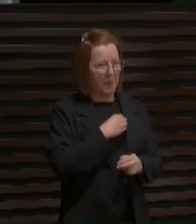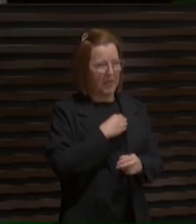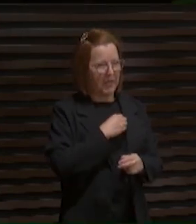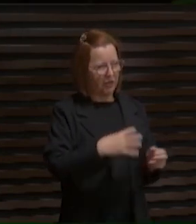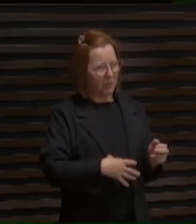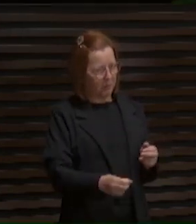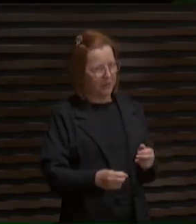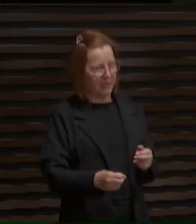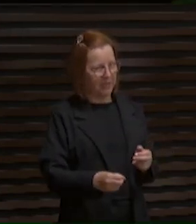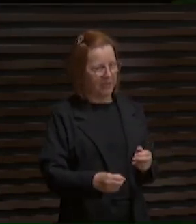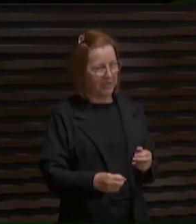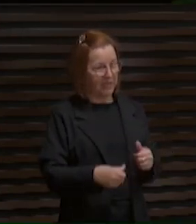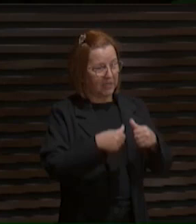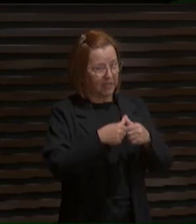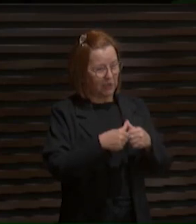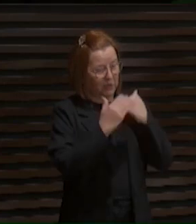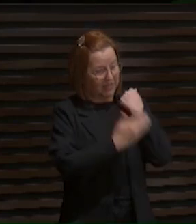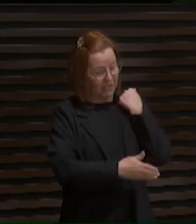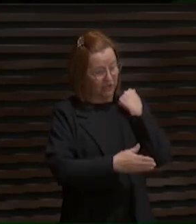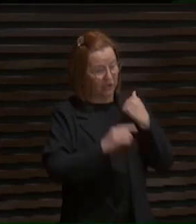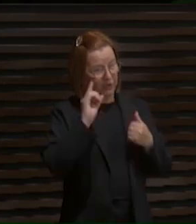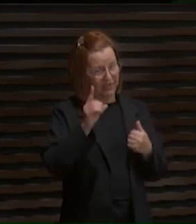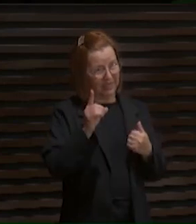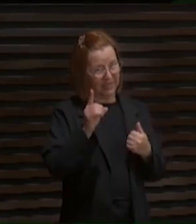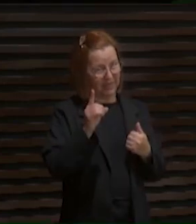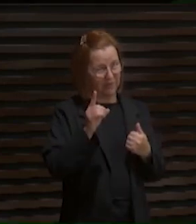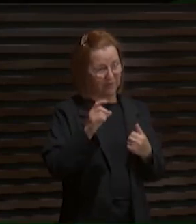E o Sproul olhou para ela e falou: